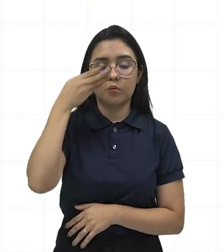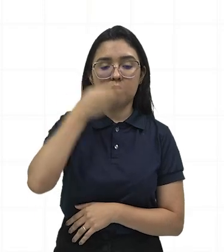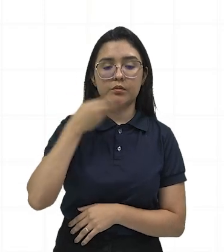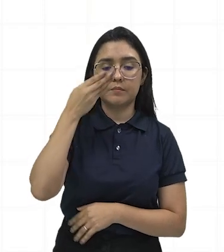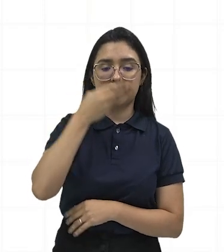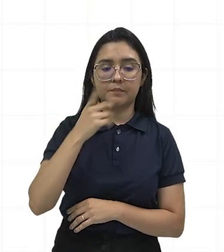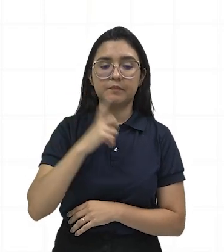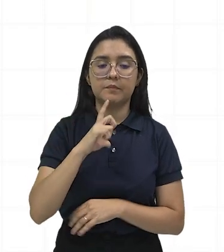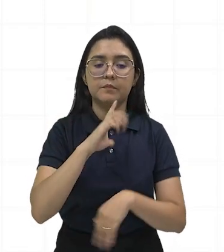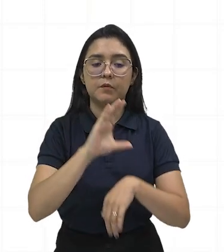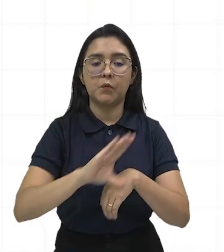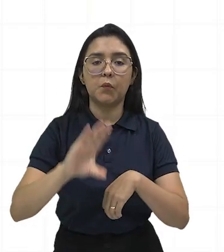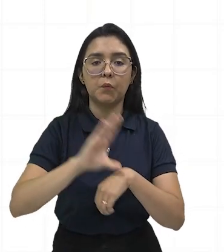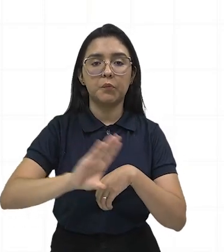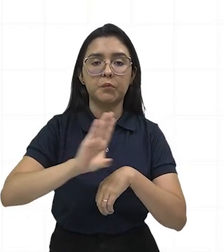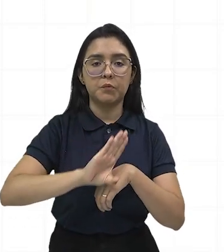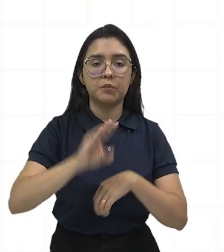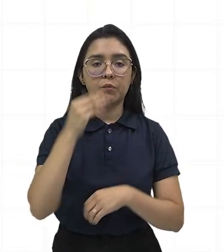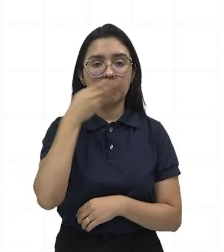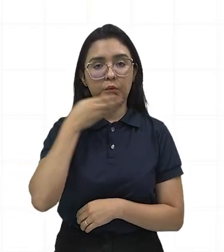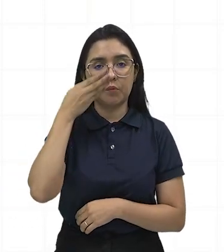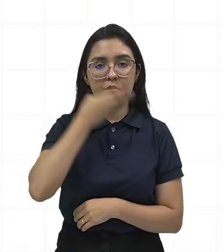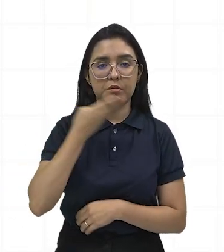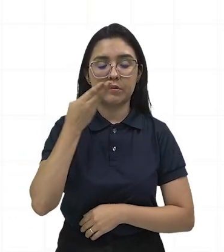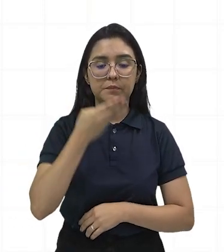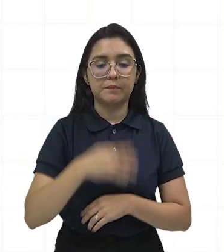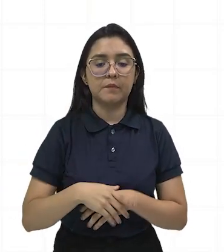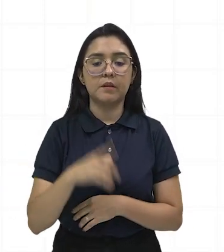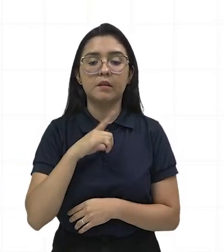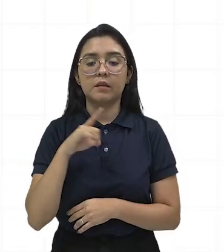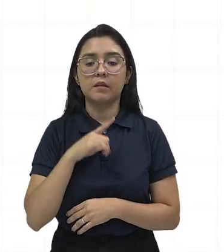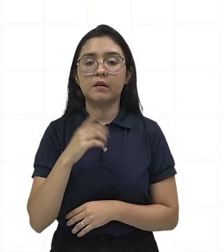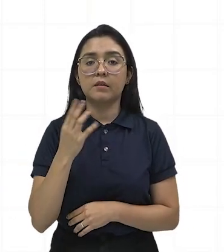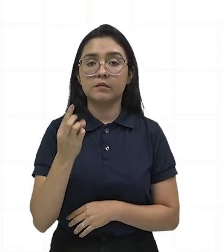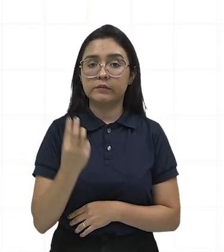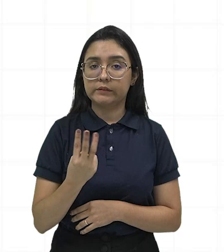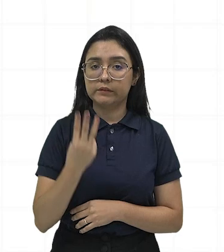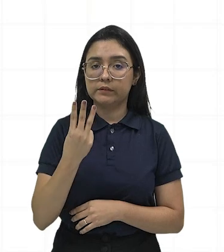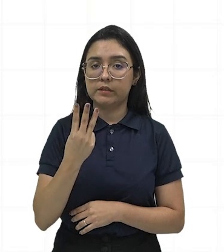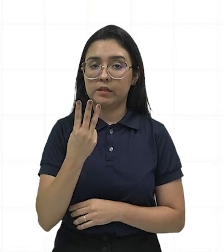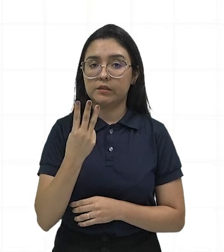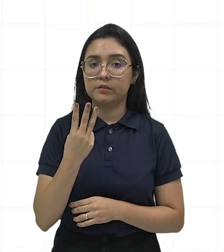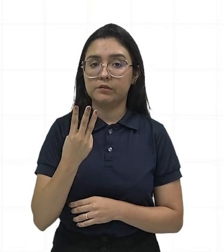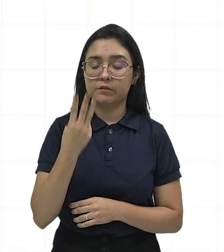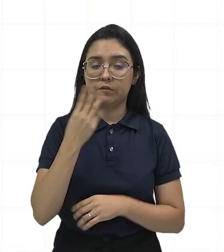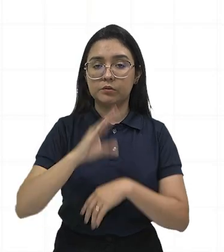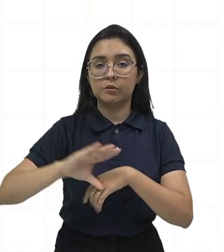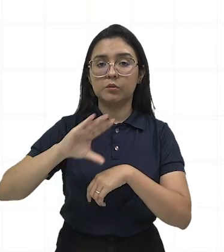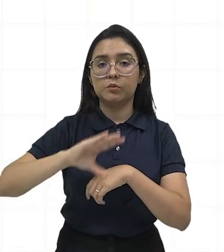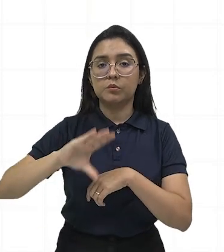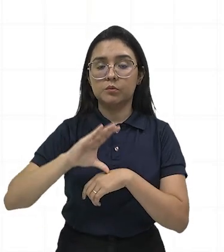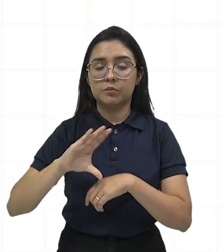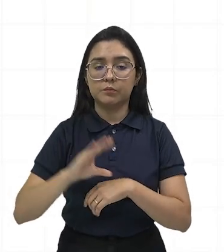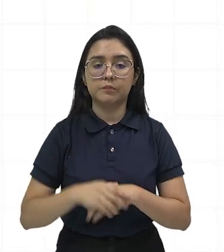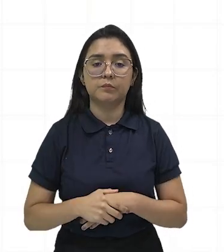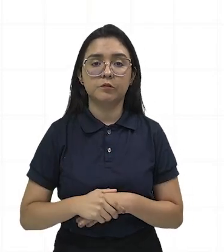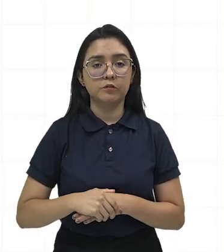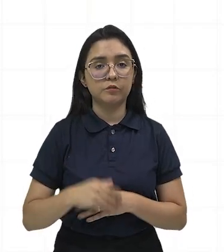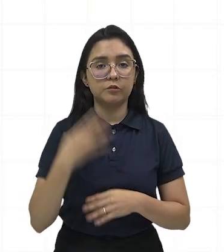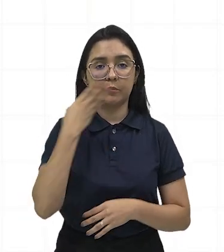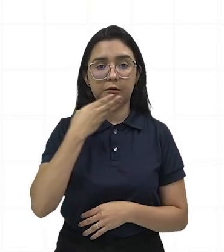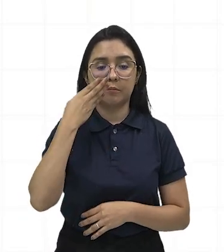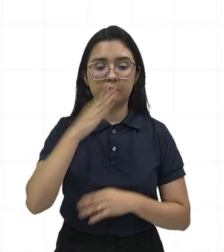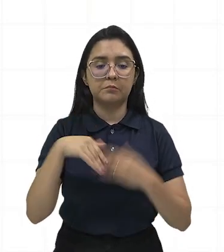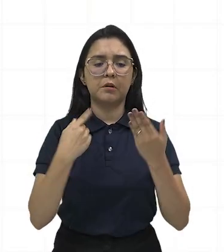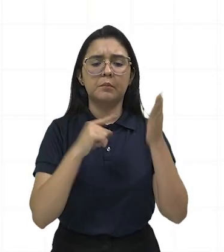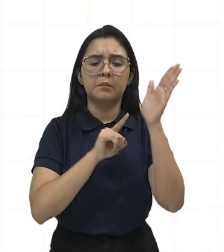ele tem as sobremesas, né? Para a sobremesa, ele vai aprender 3 sobremesas. Qual